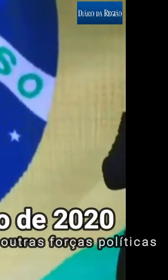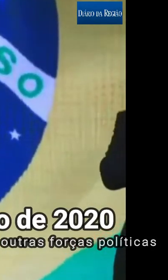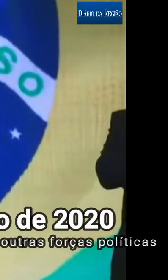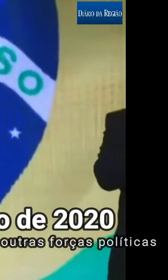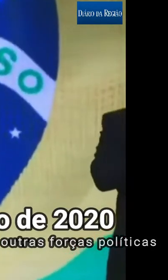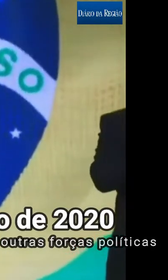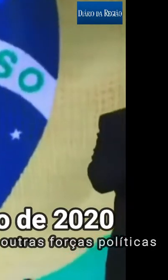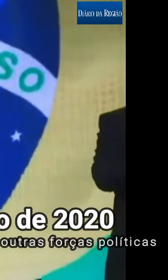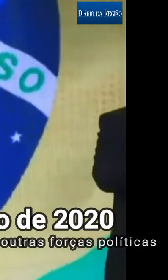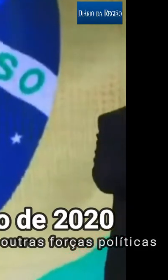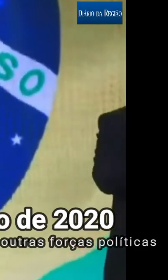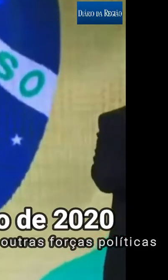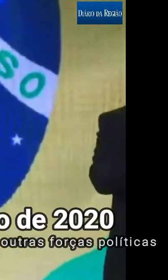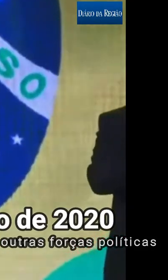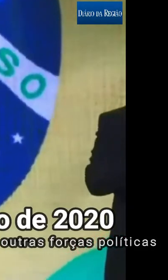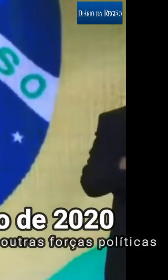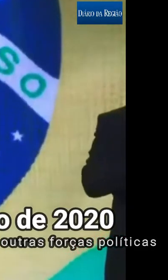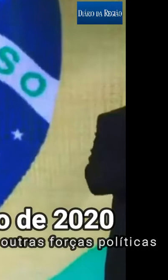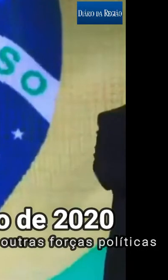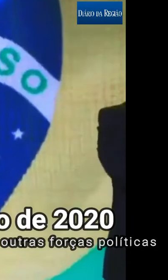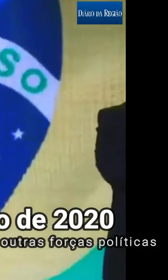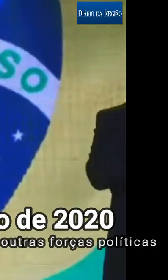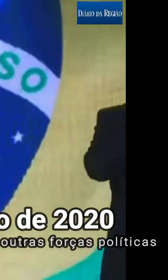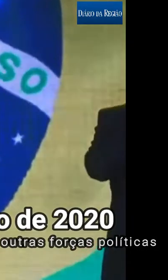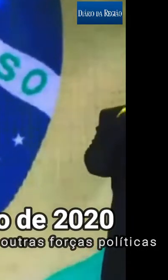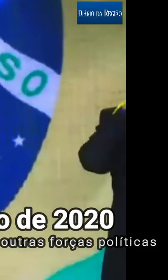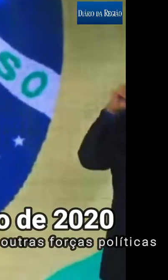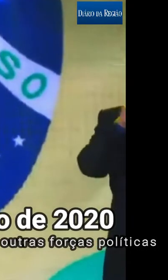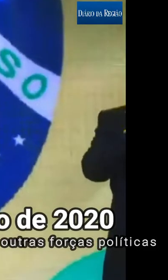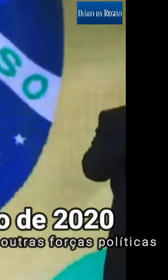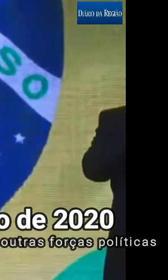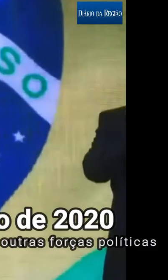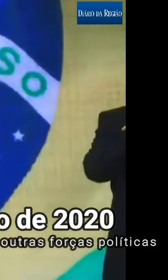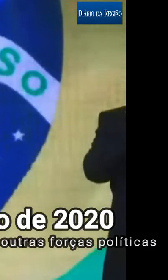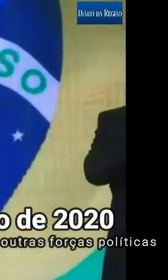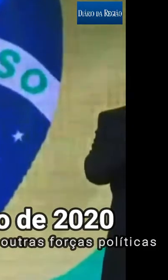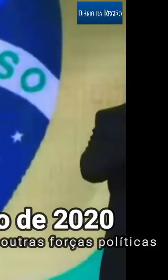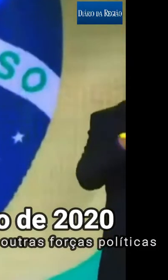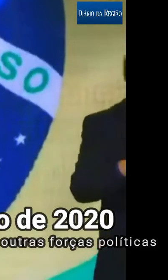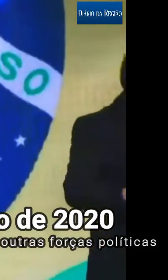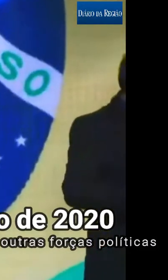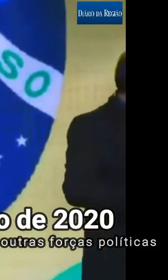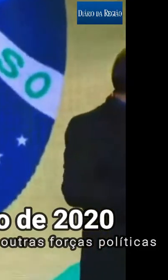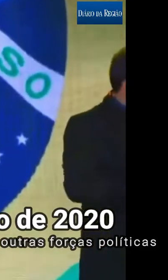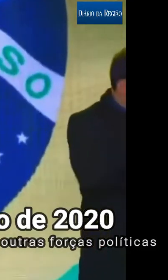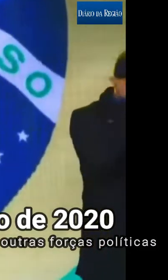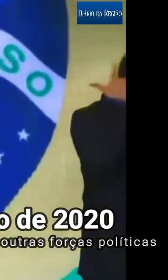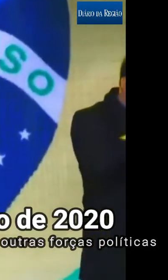Braga, nossa aeronáutica, chefe de gabinete. Vem cá, Luciano. Vem cá, Luciano.